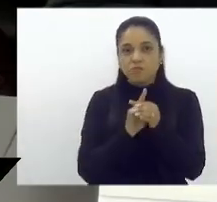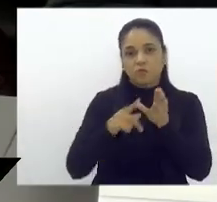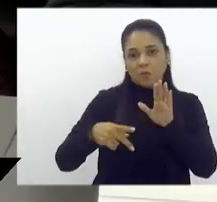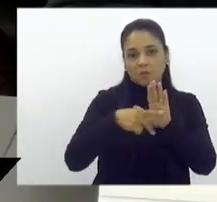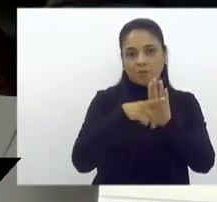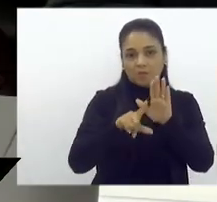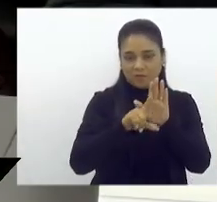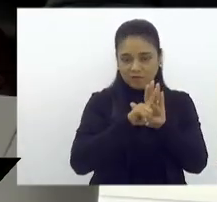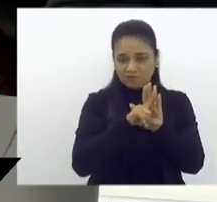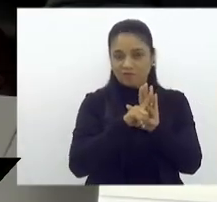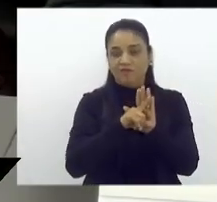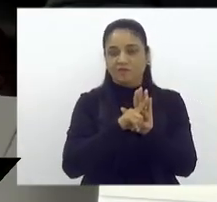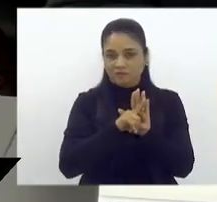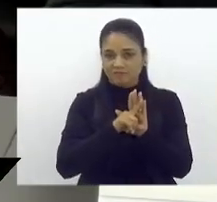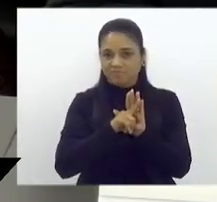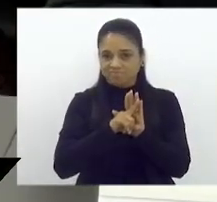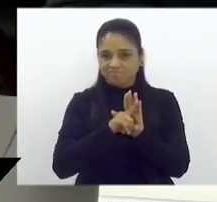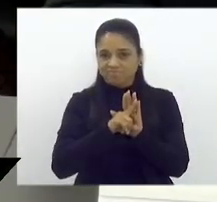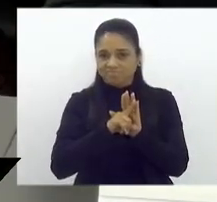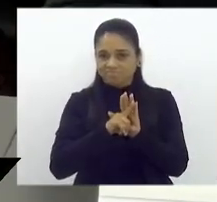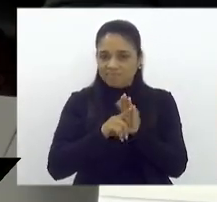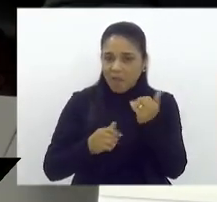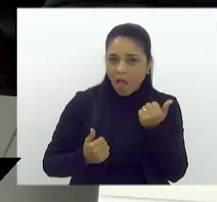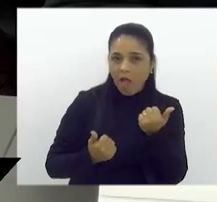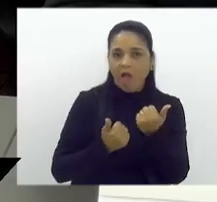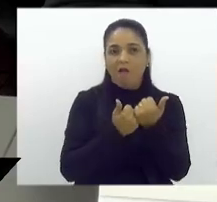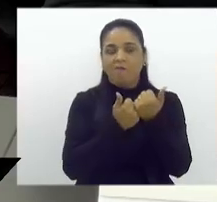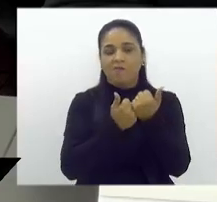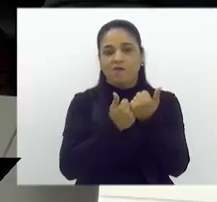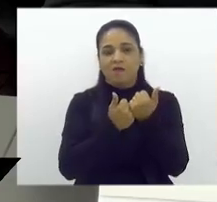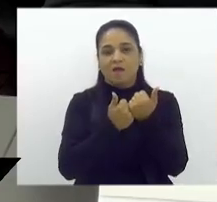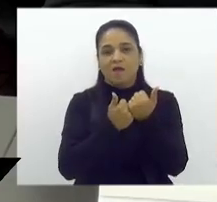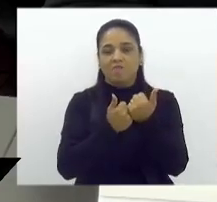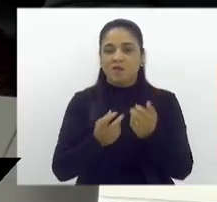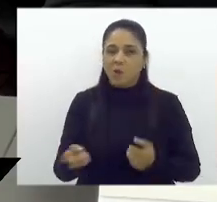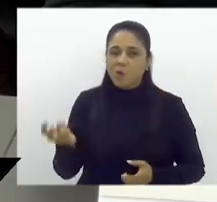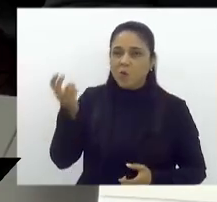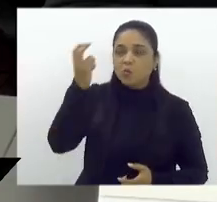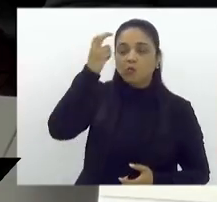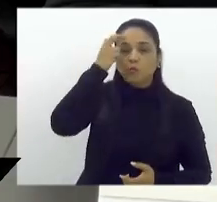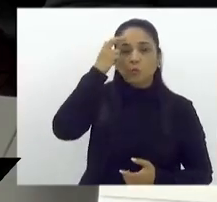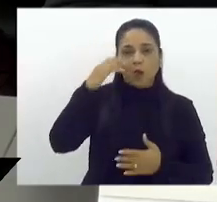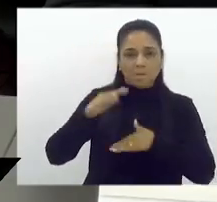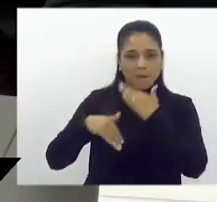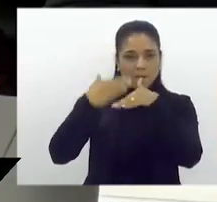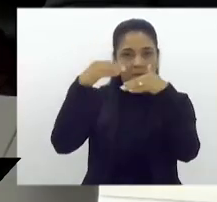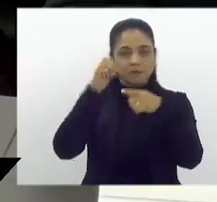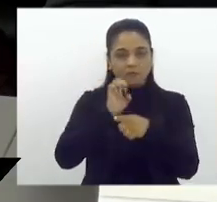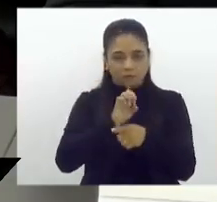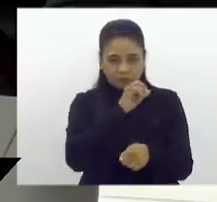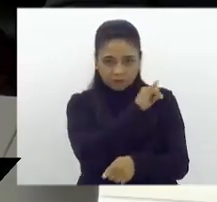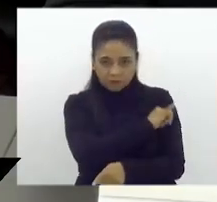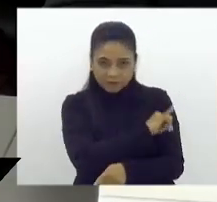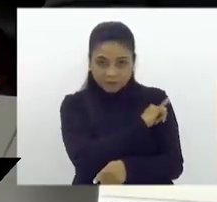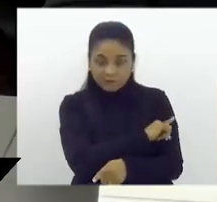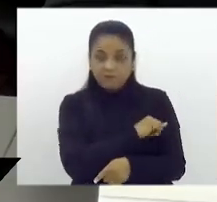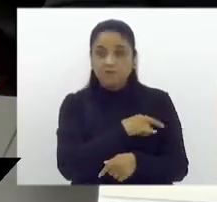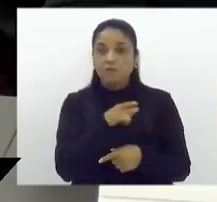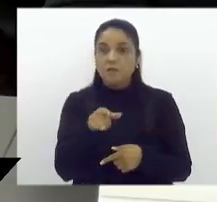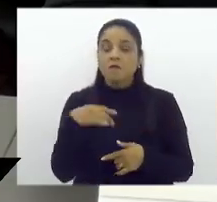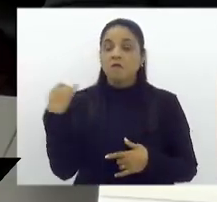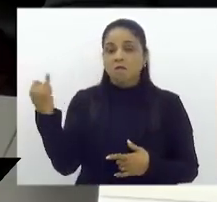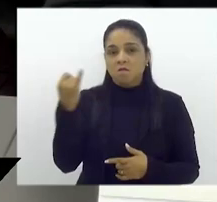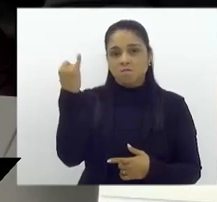contribuir também para esse projeto de lei que é tão importante para o fomento da cultura no Estado do Rio de Janeiro. Muito importante o que o